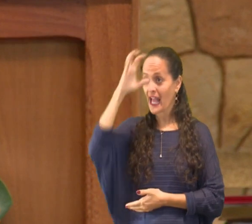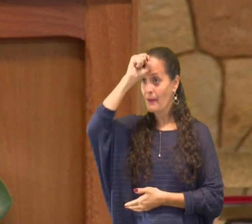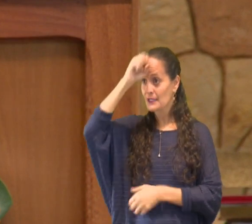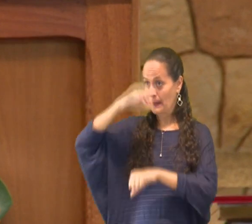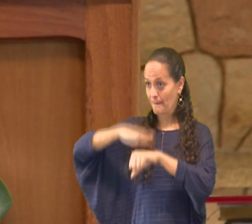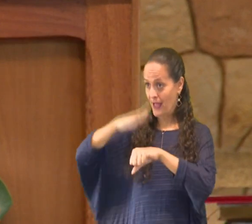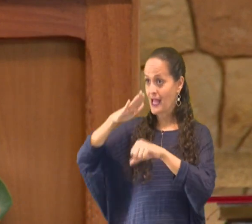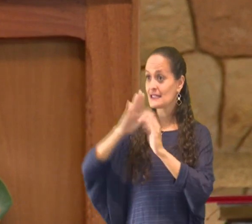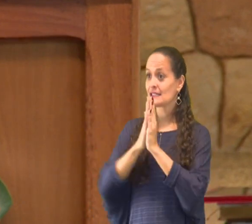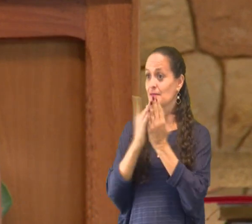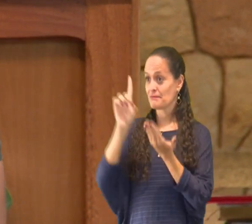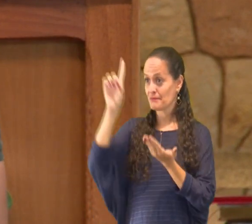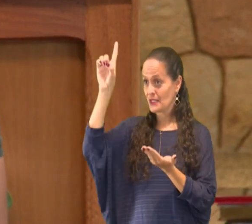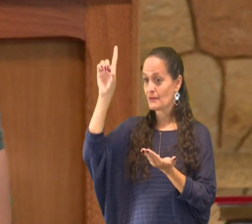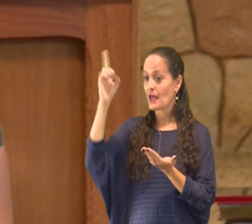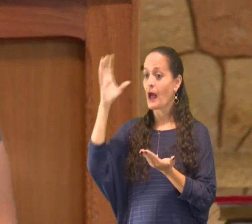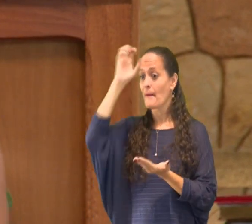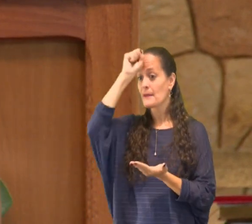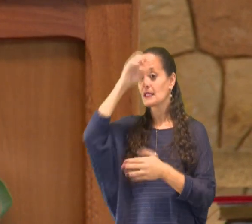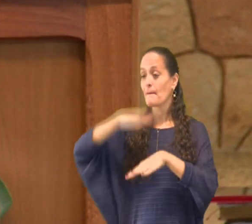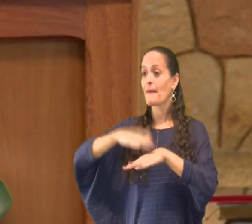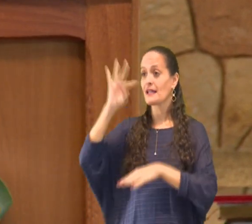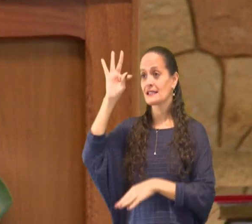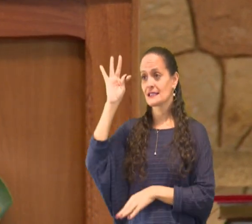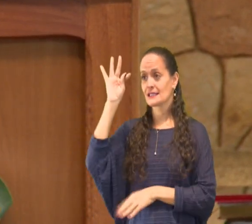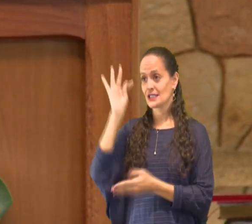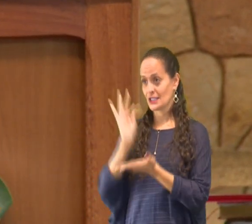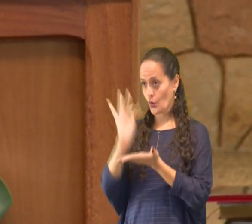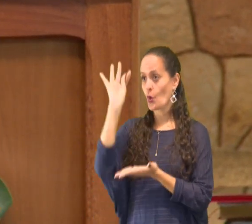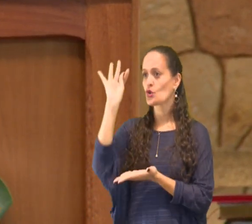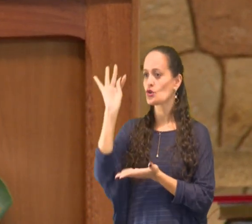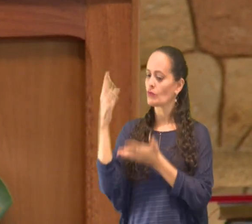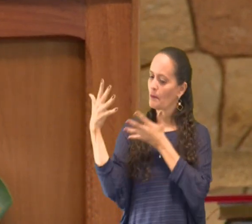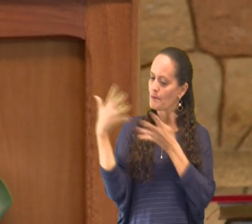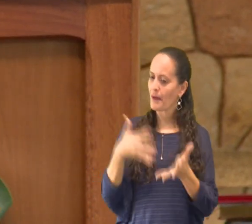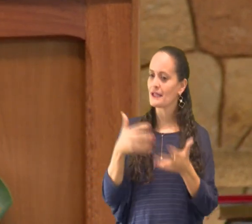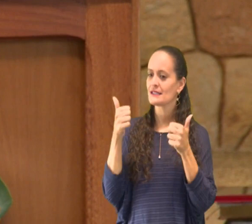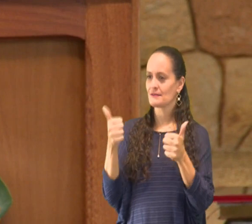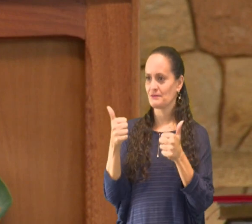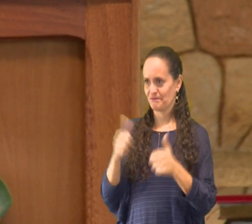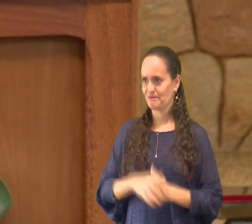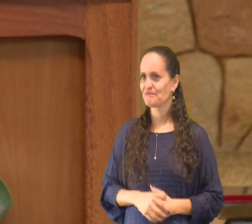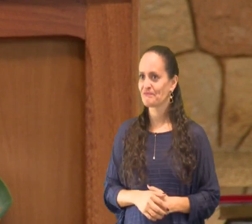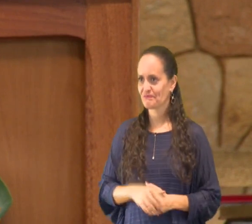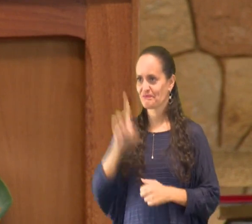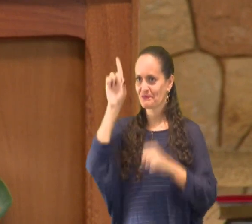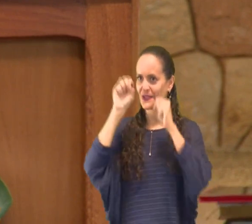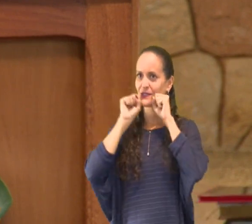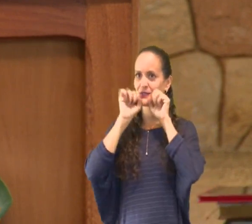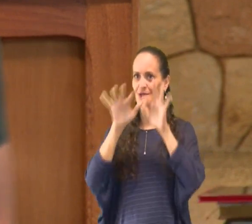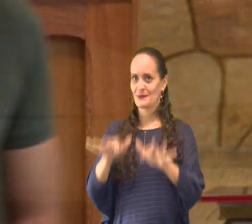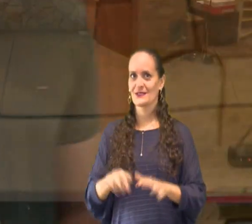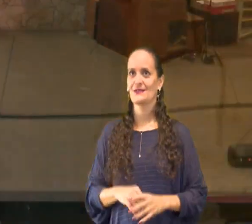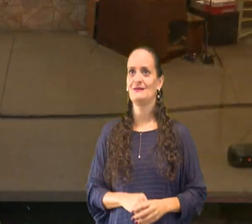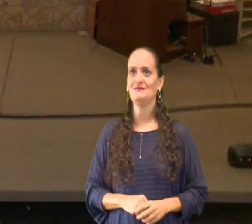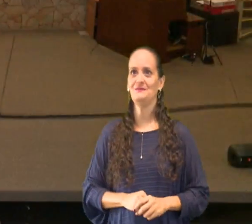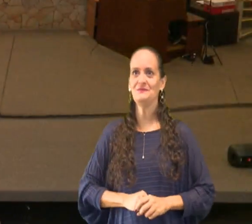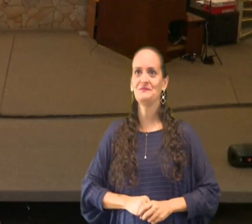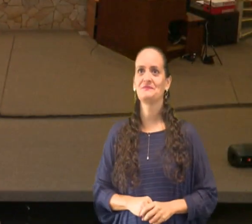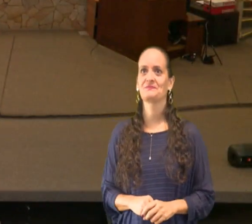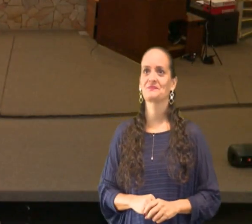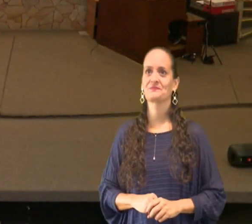sobre a Bíblia, aprender mais sobre teologia, que participem conosco da classe de Teologia Aplicada. Deus abençoe.